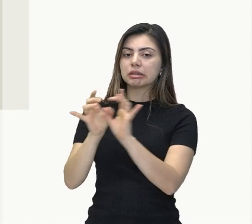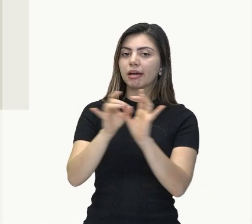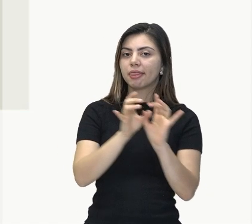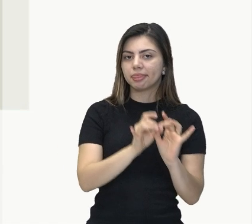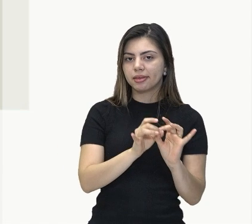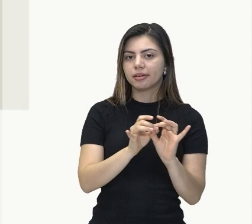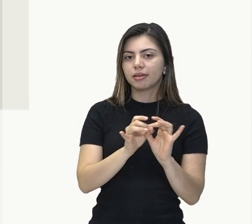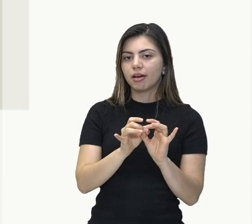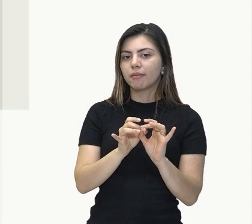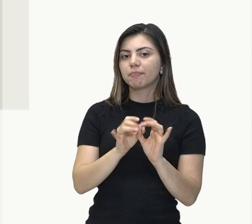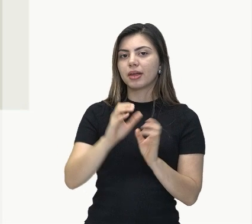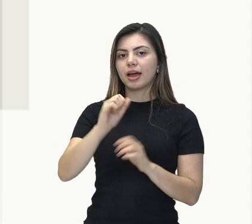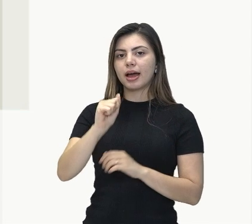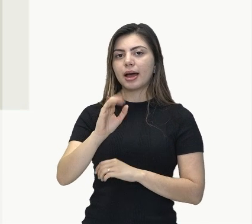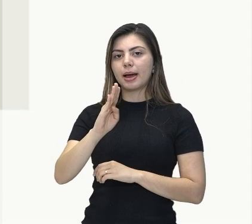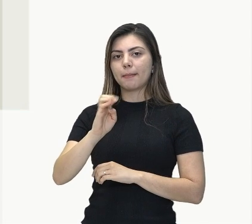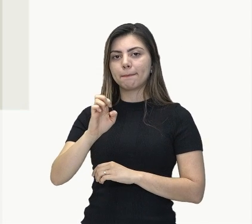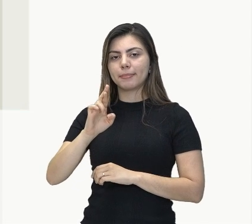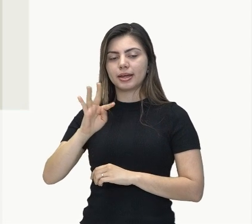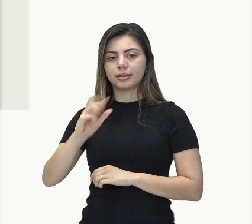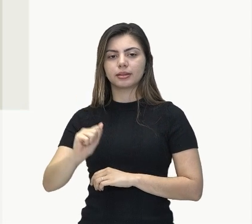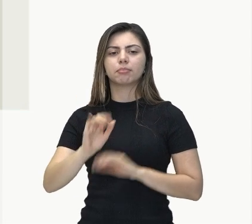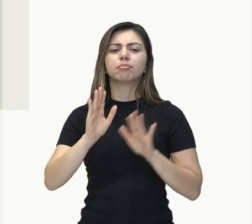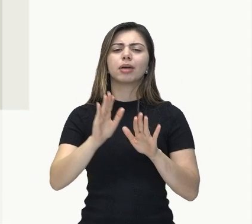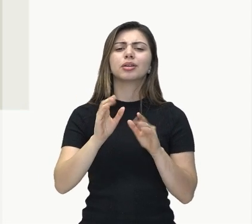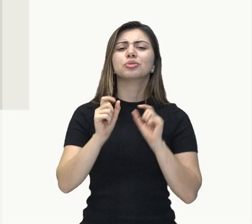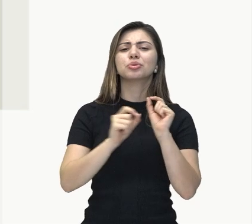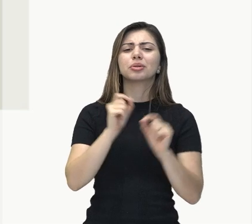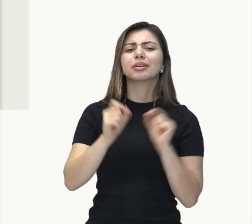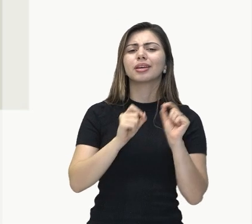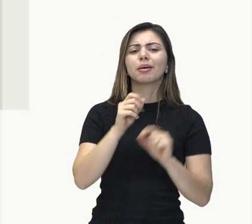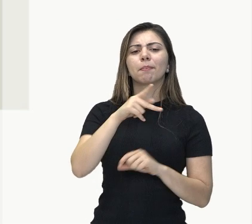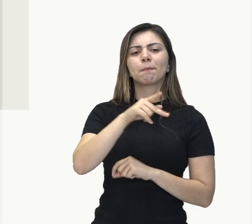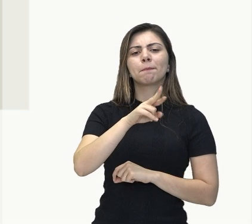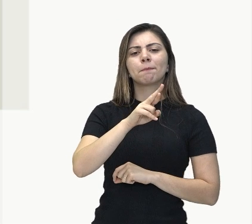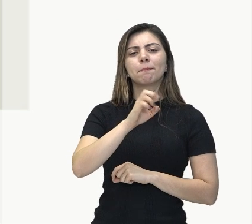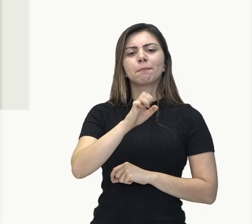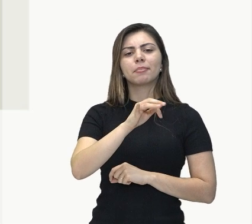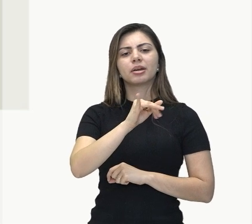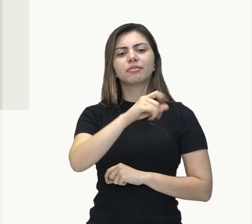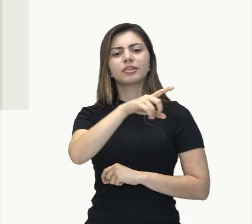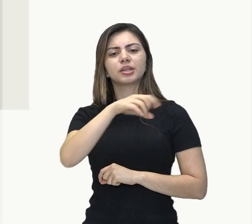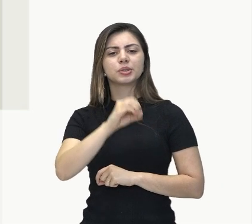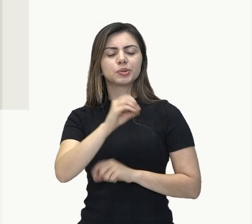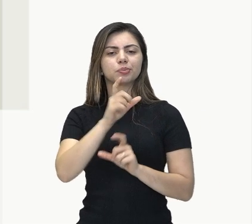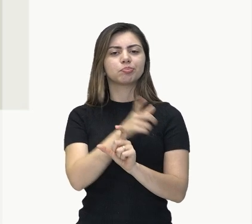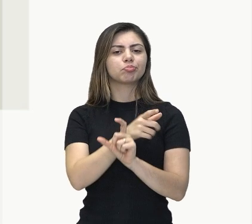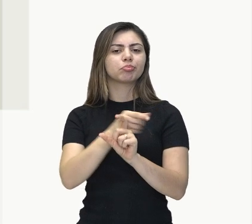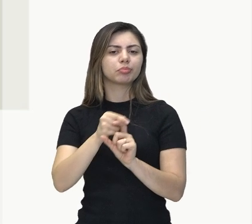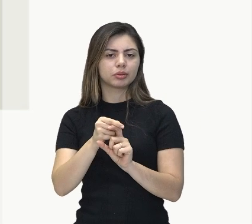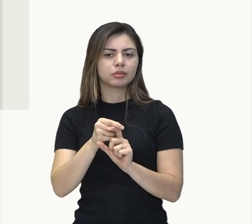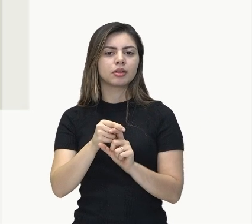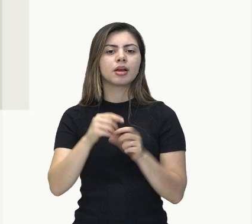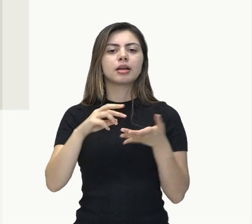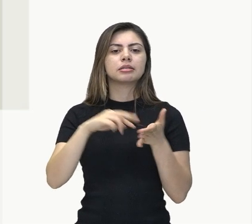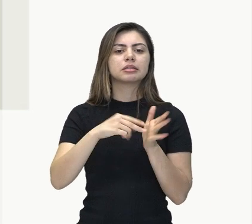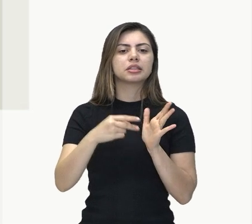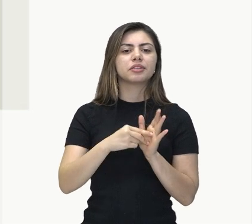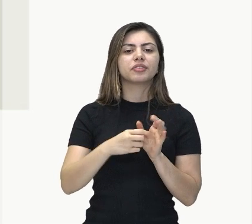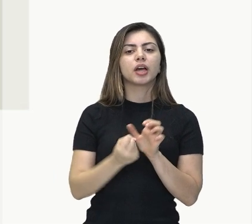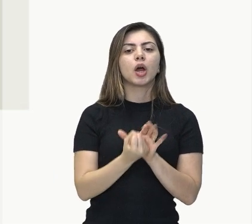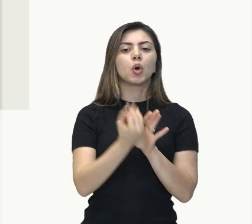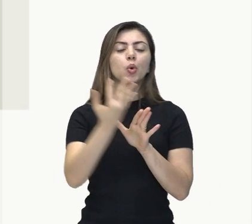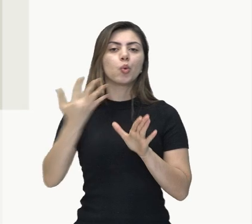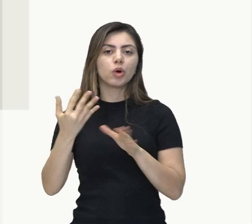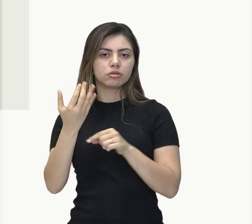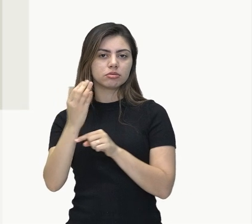O que é um prefixo? O prefixo, ele indica a quantidade de carbonos na